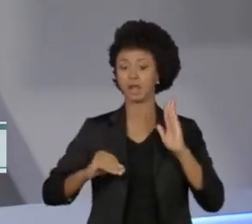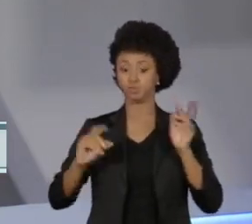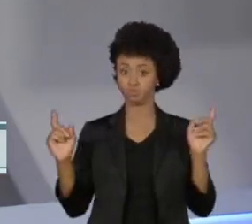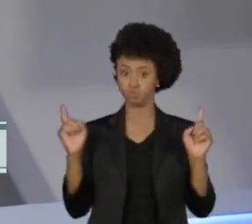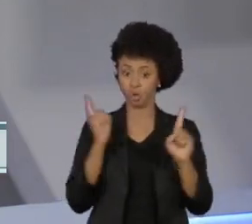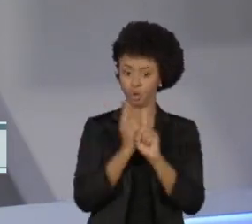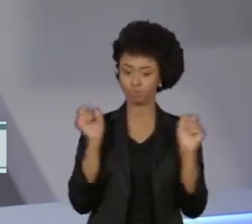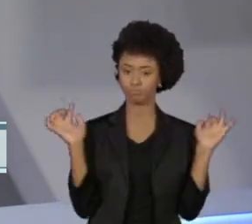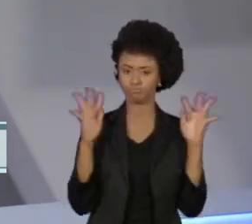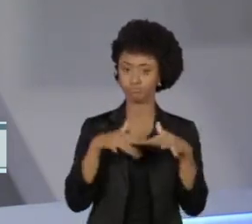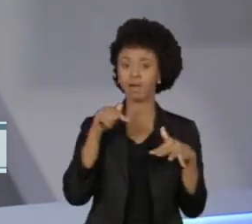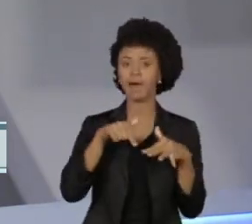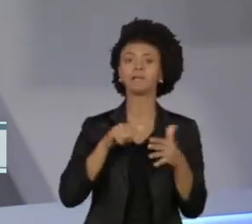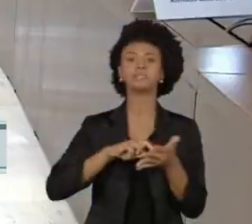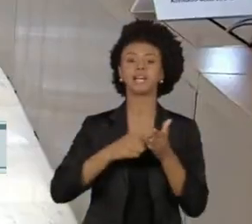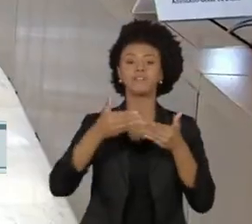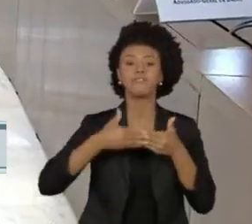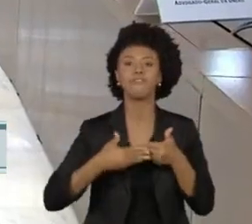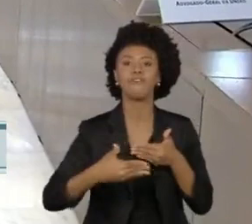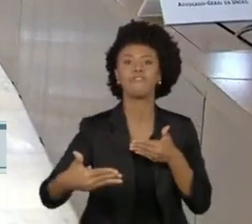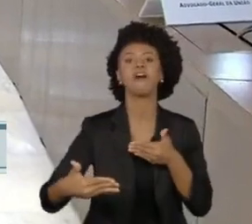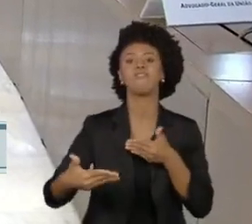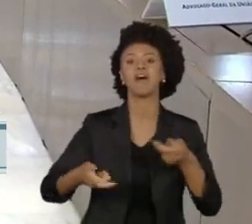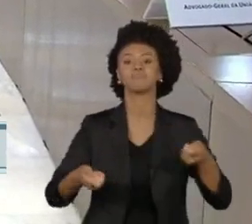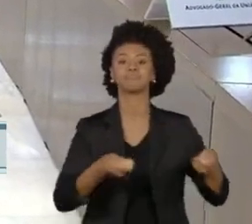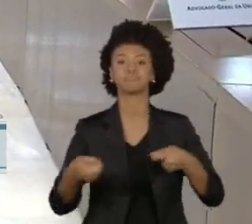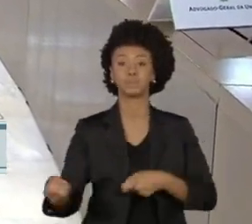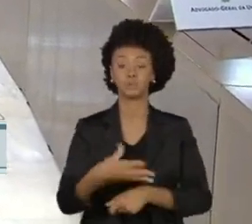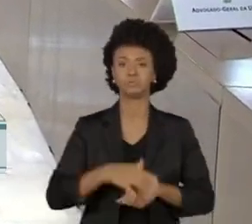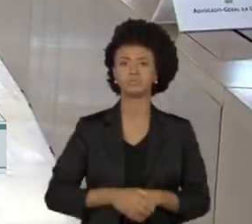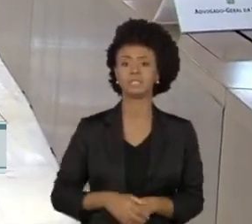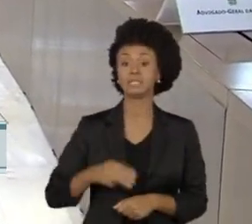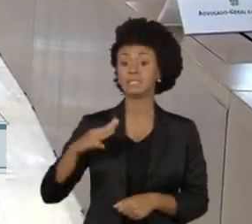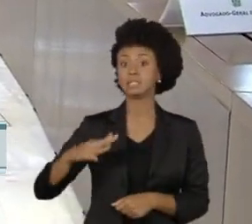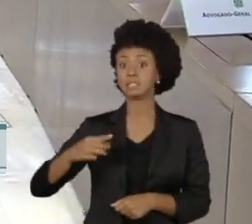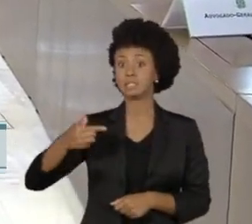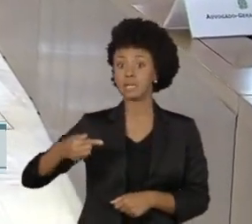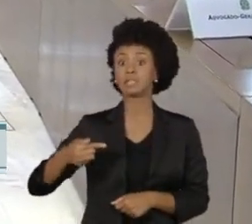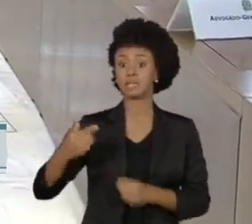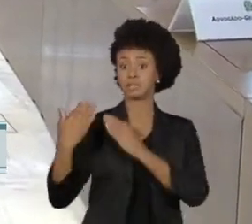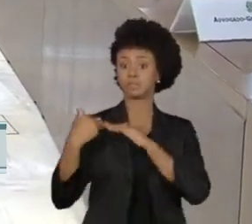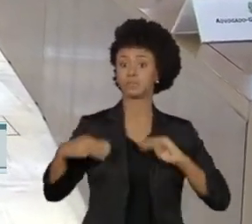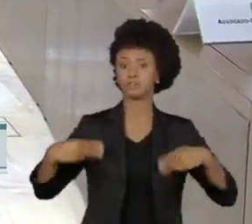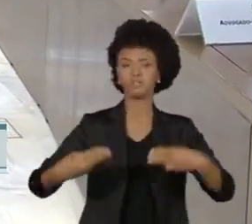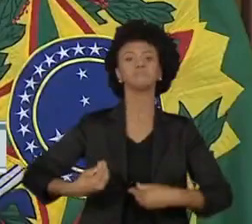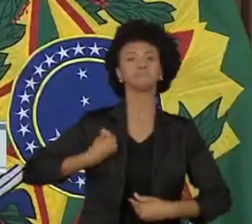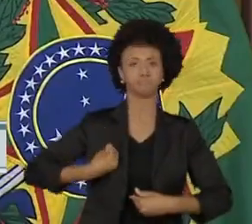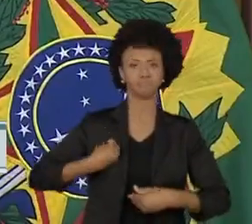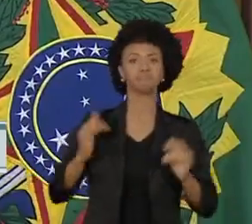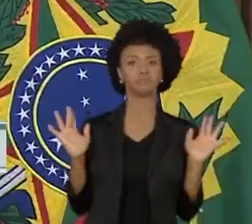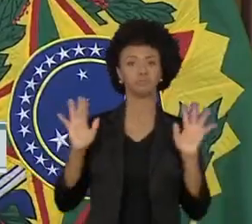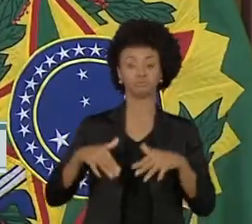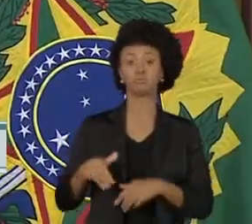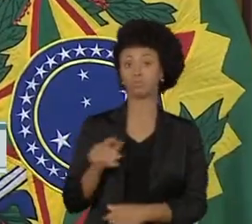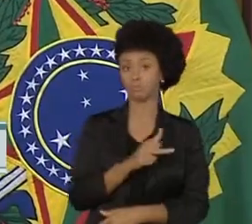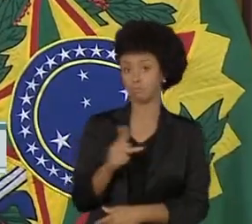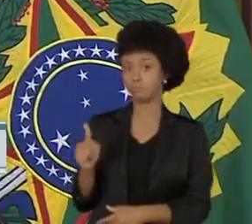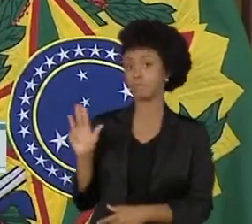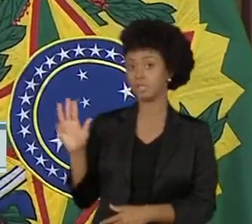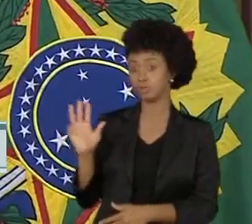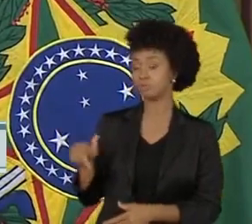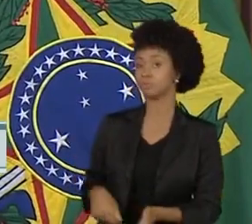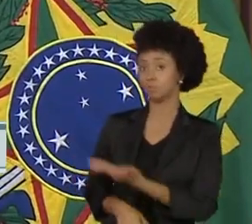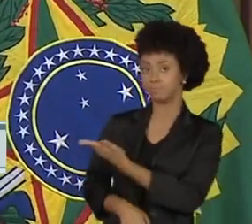a partir da nova gestão todos os 37 ministros estavam presentes o presidente Lula